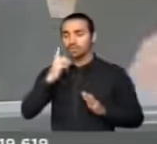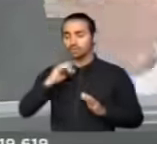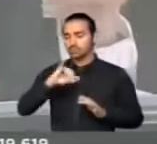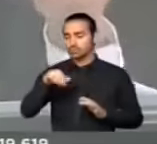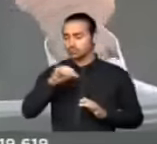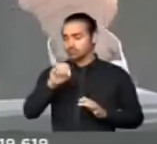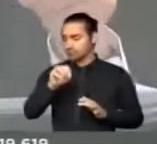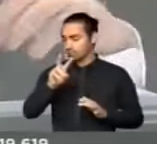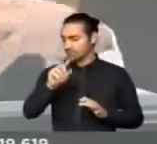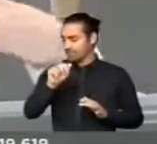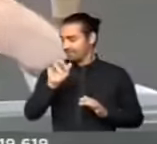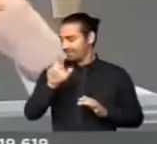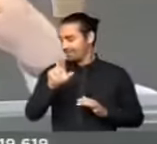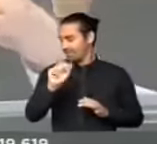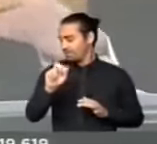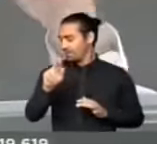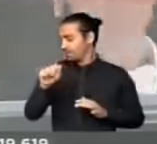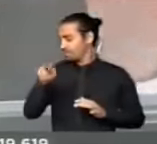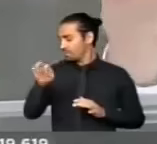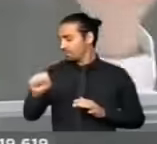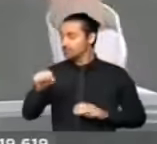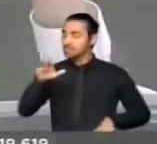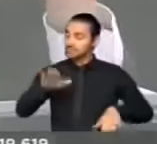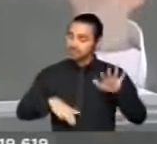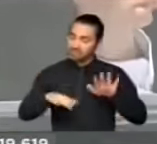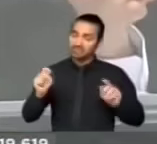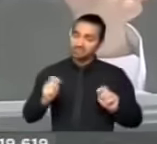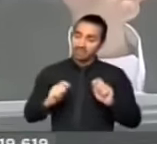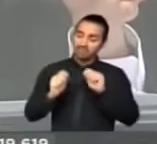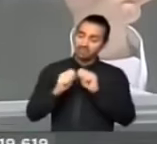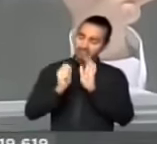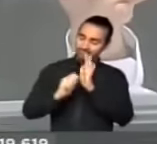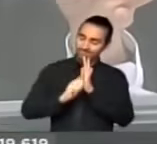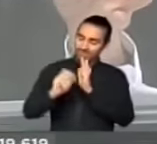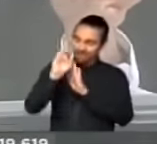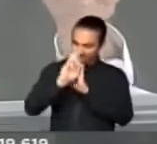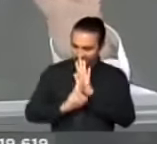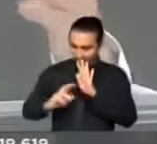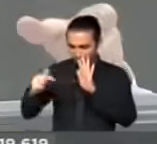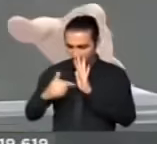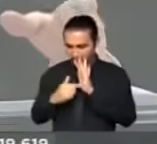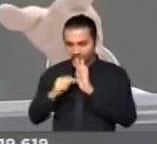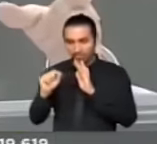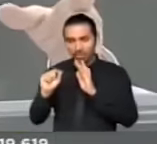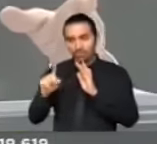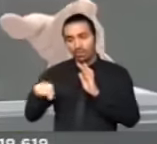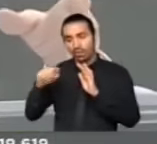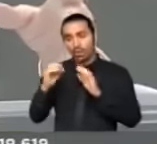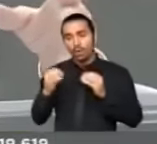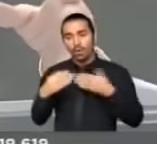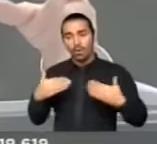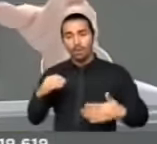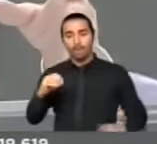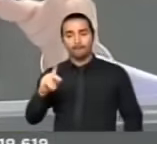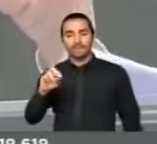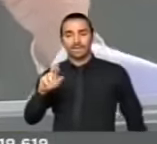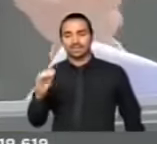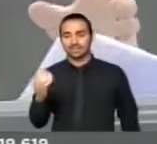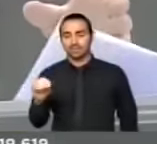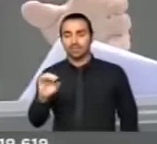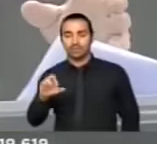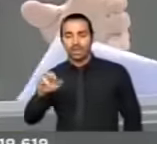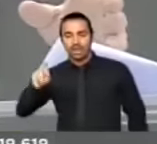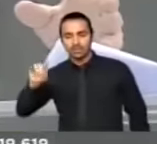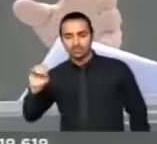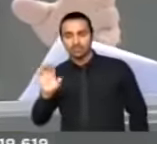Arantes. Talvez ele pudesse ter feito um relatório em cima das pedaladas e das operações de crédito. Ele